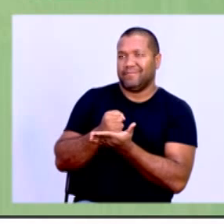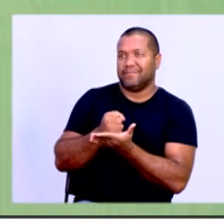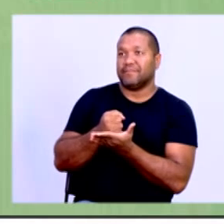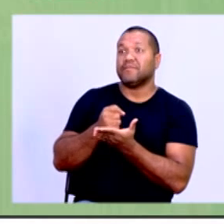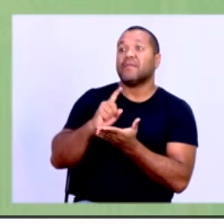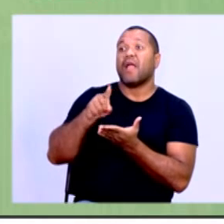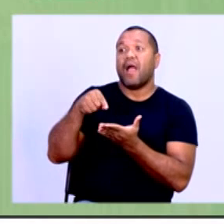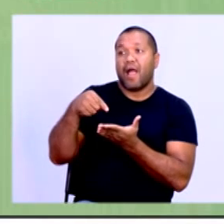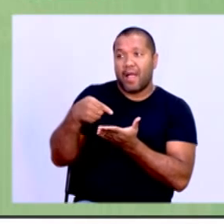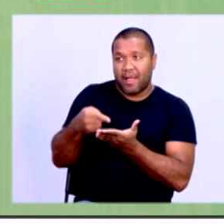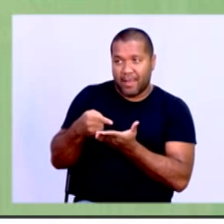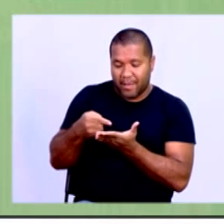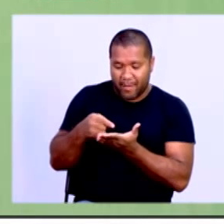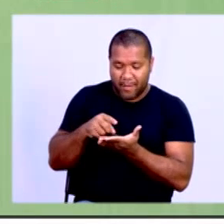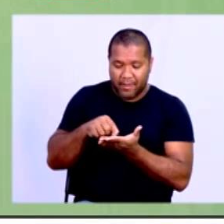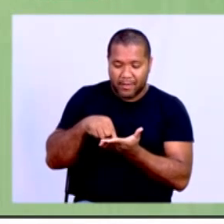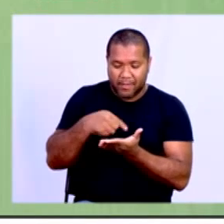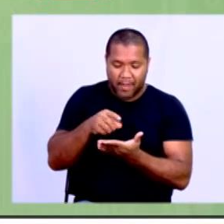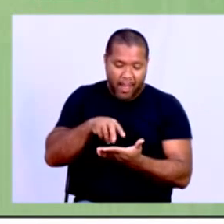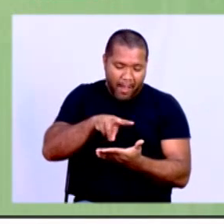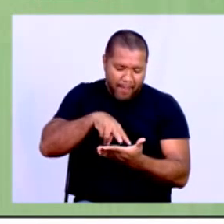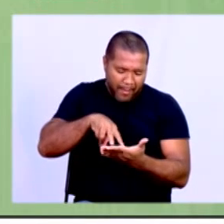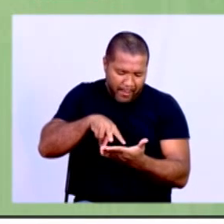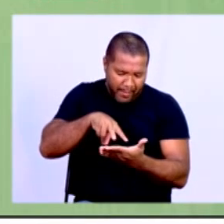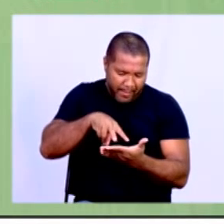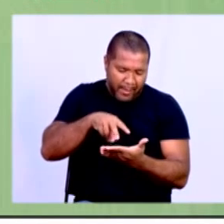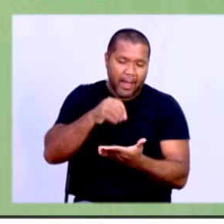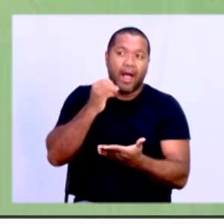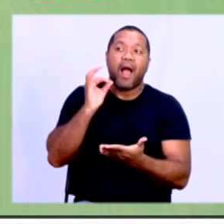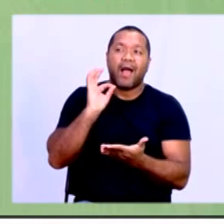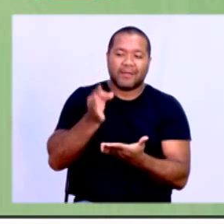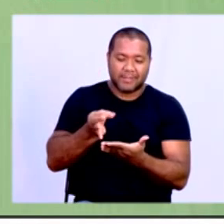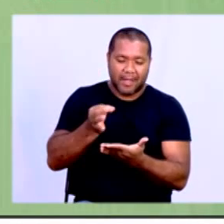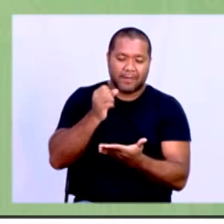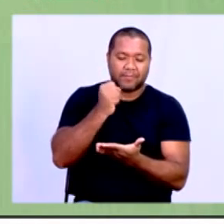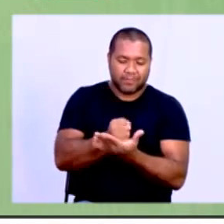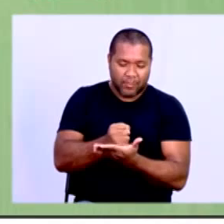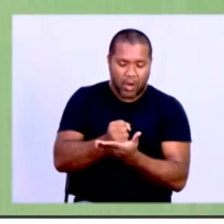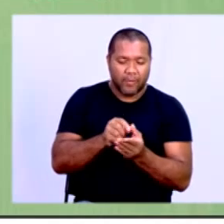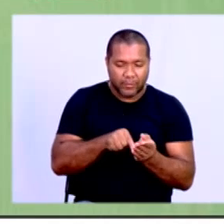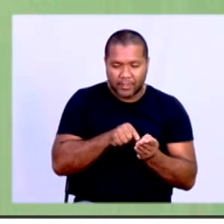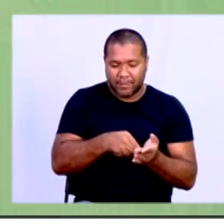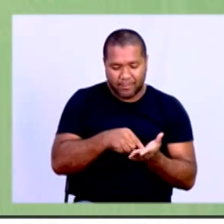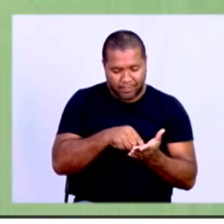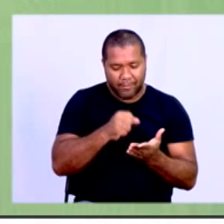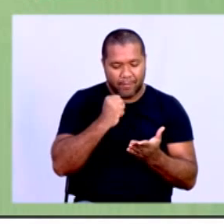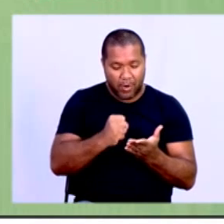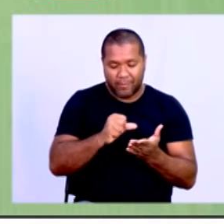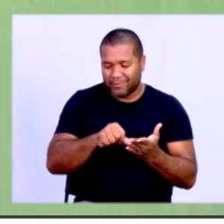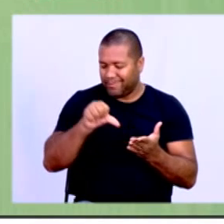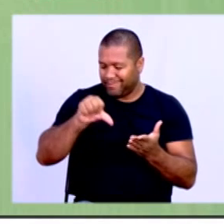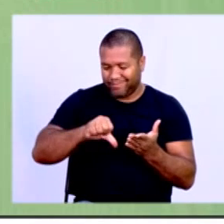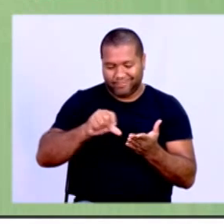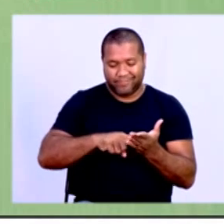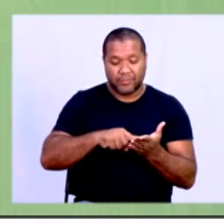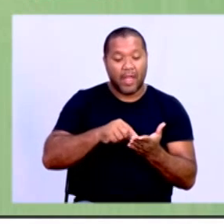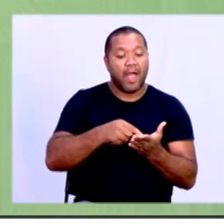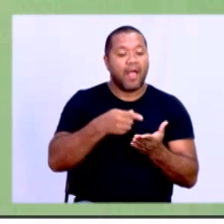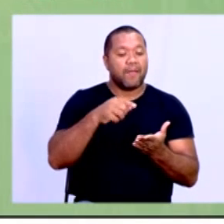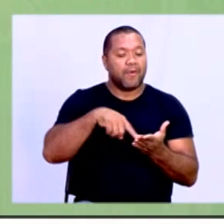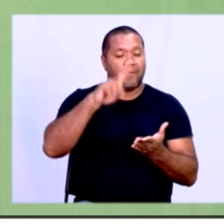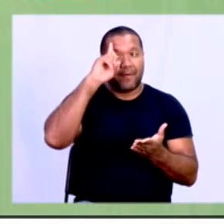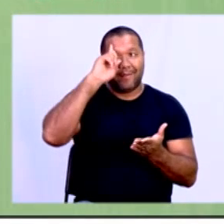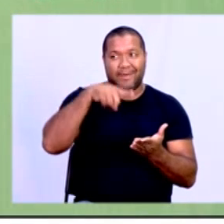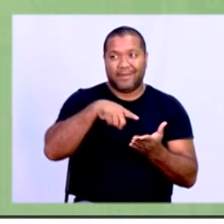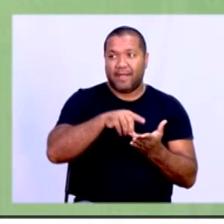E aí ele vai, depois que ele faz essa verificação das regras, de quem pode ou quem não pode, ele vai delegar os